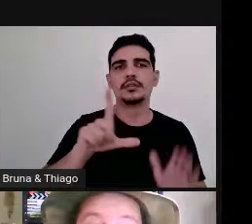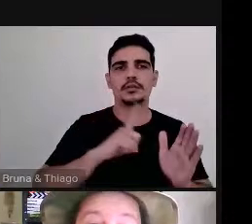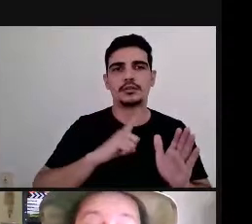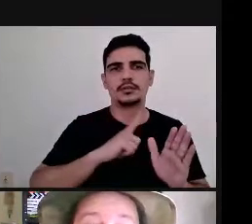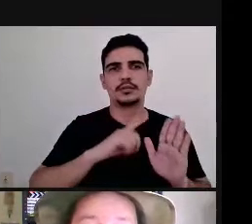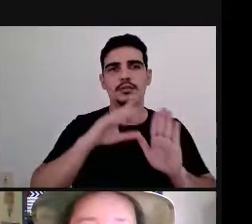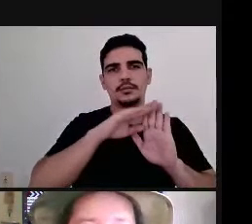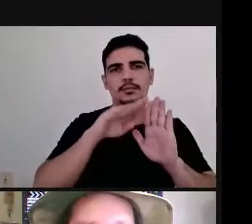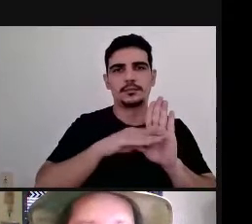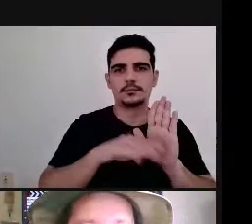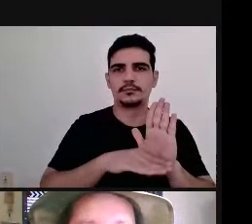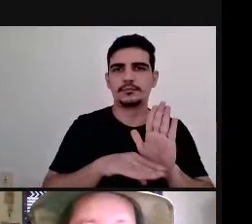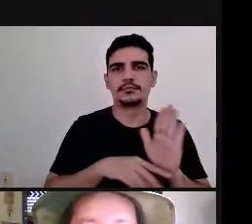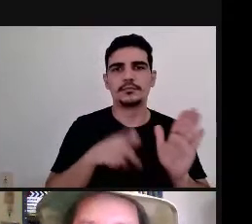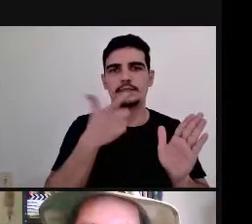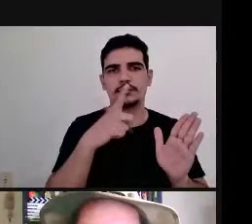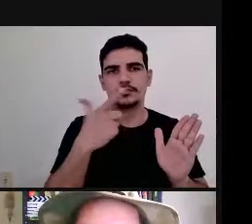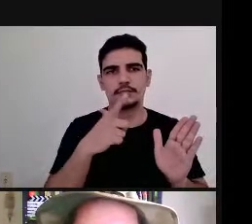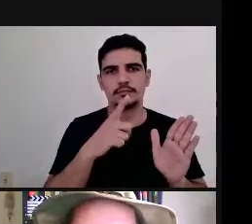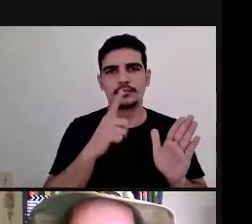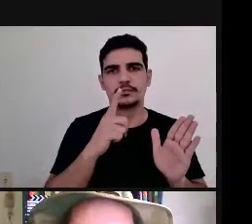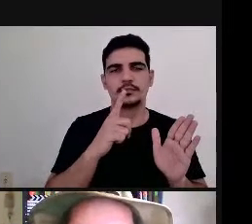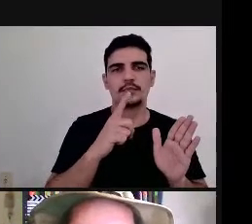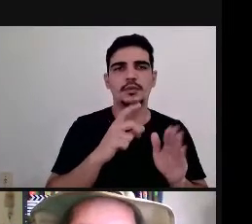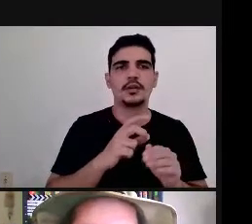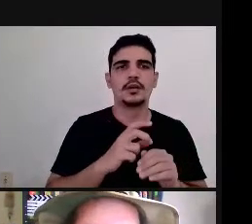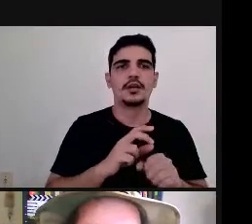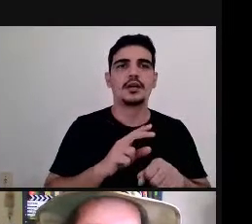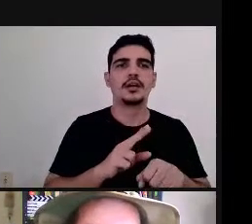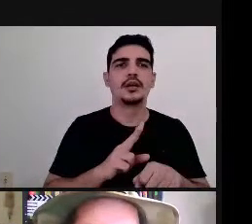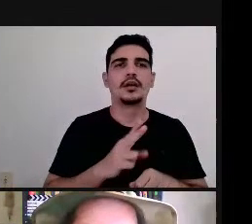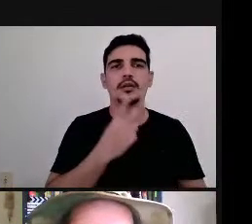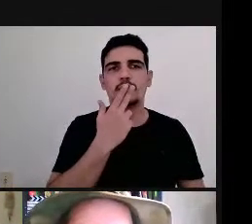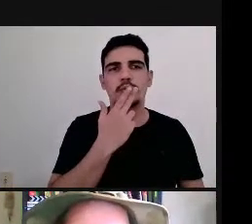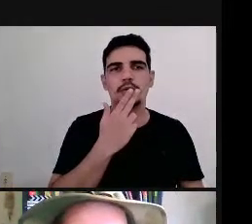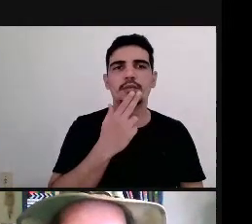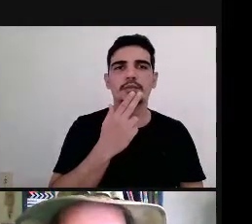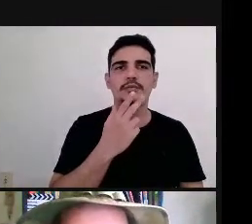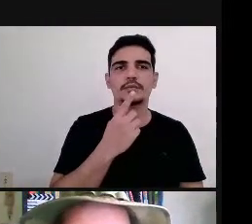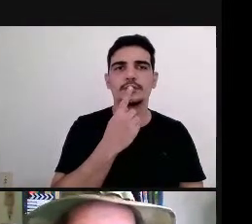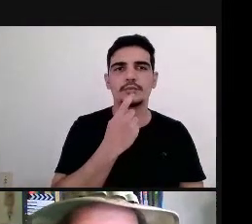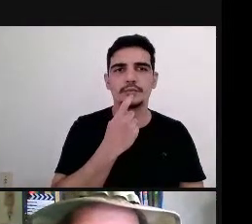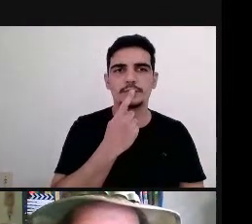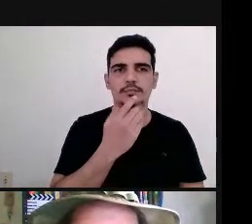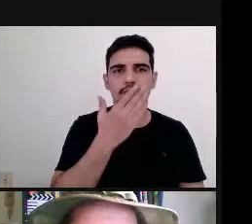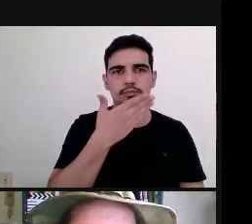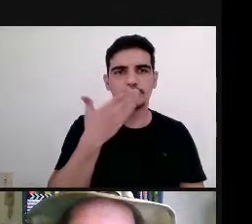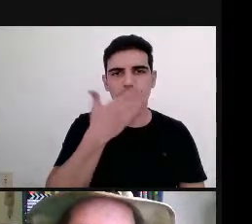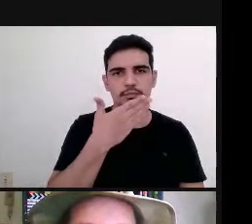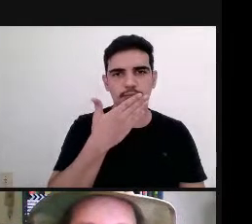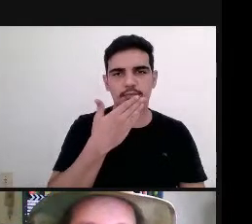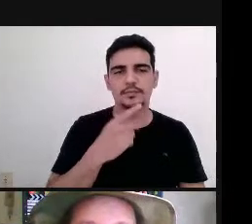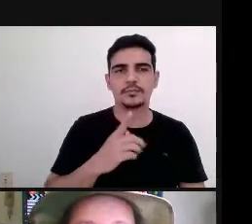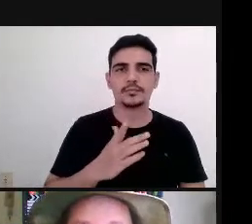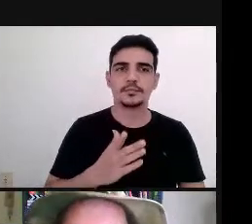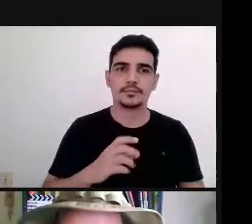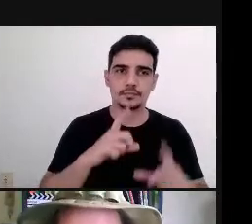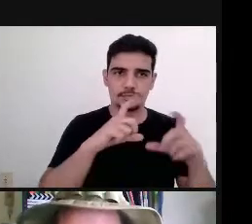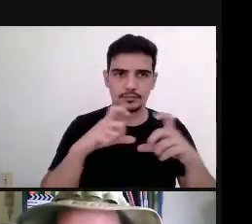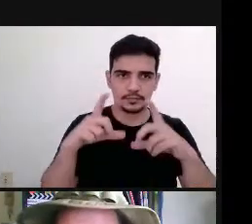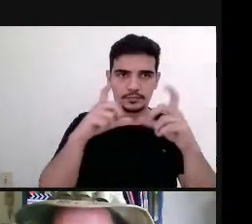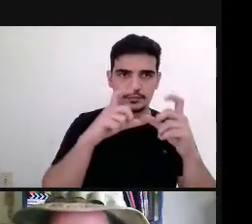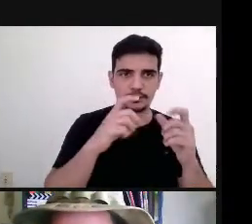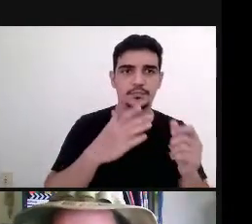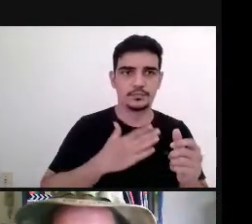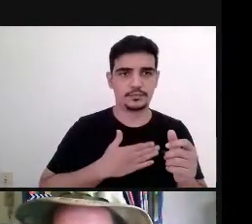cobras corais que não têm a cor vermelha no corpo. Algumas dessas fotos, gente, elas são minhas, outras são do professor Simon de